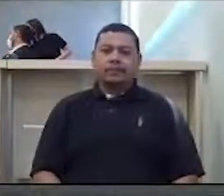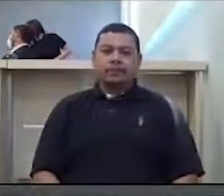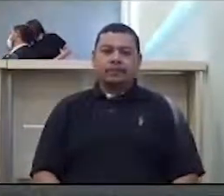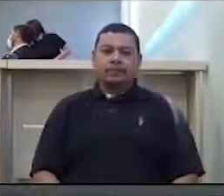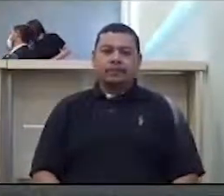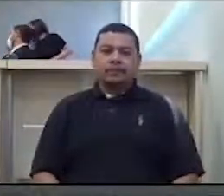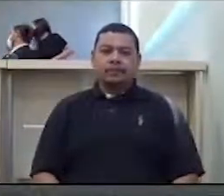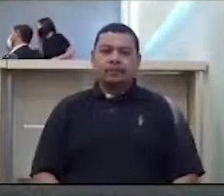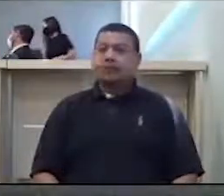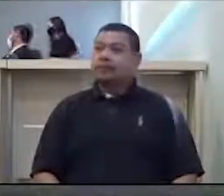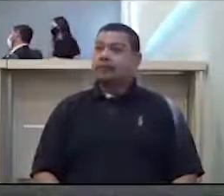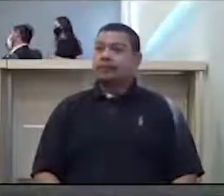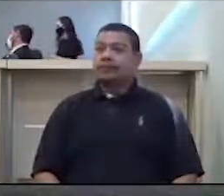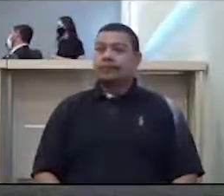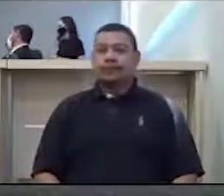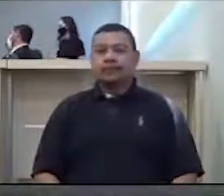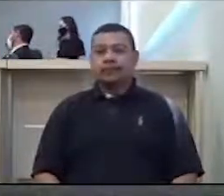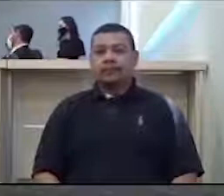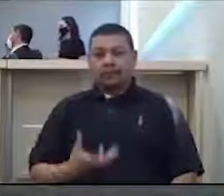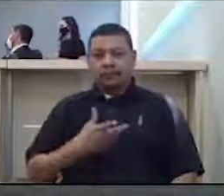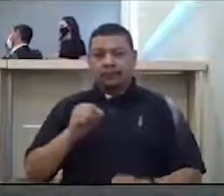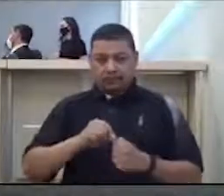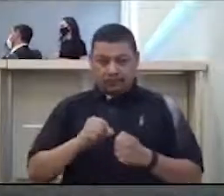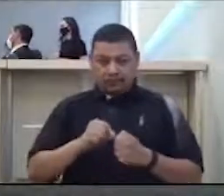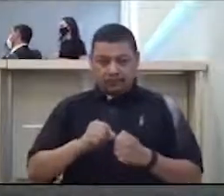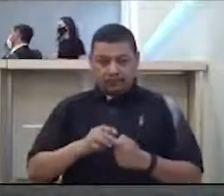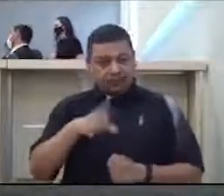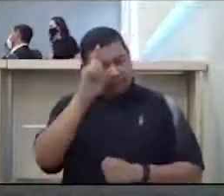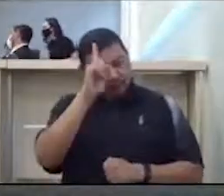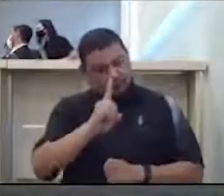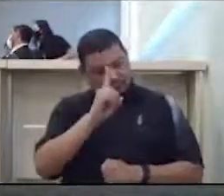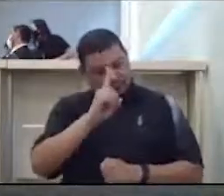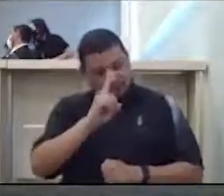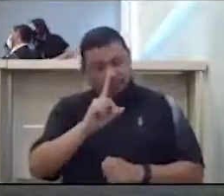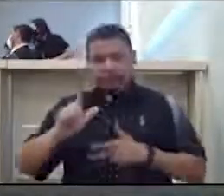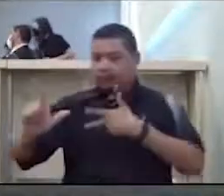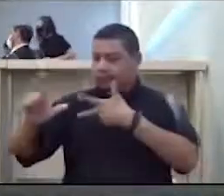a fazer o dever de um legislador.